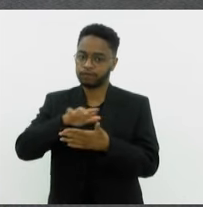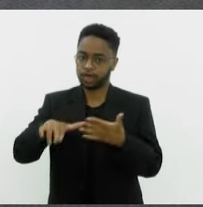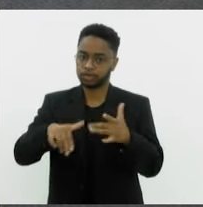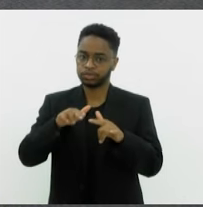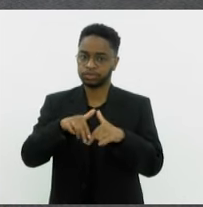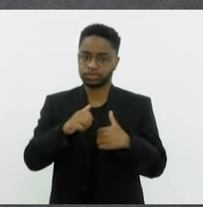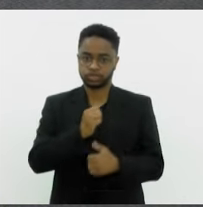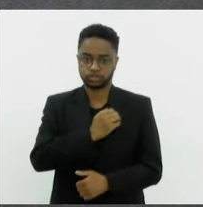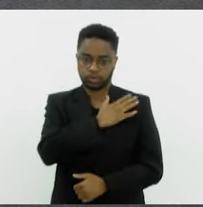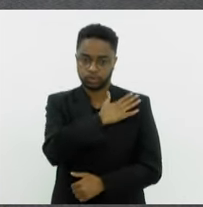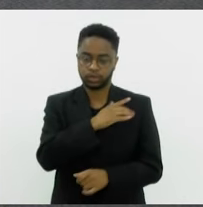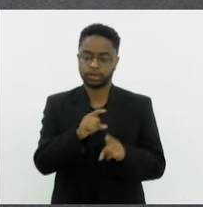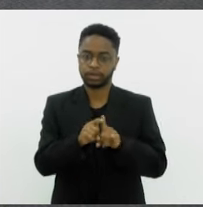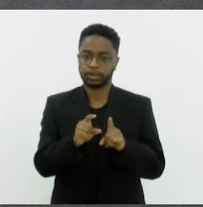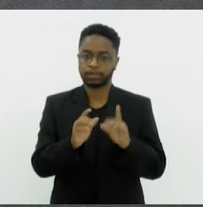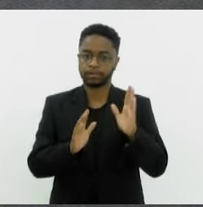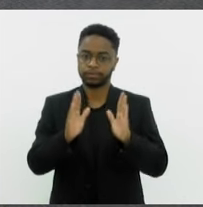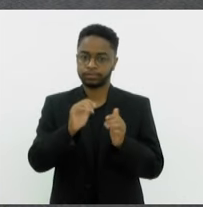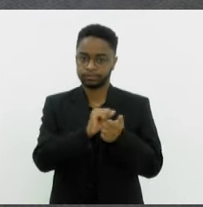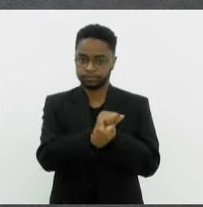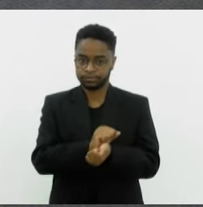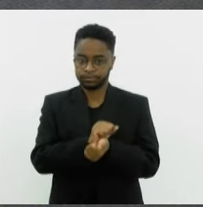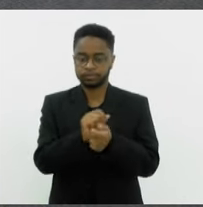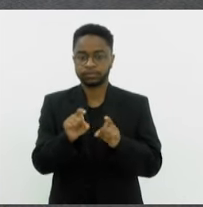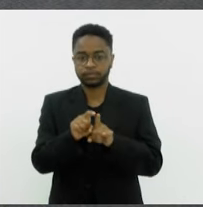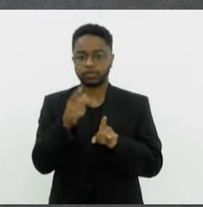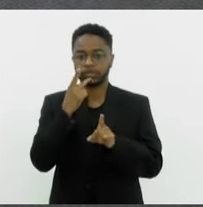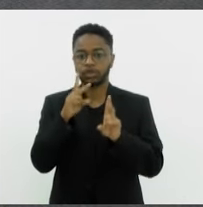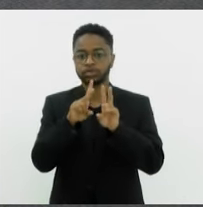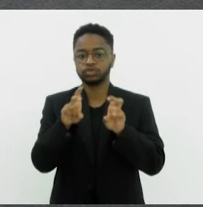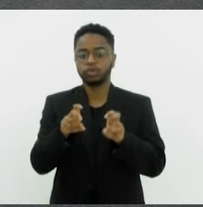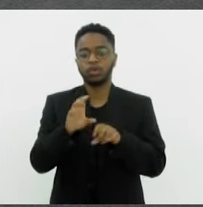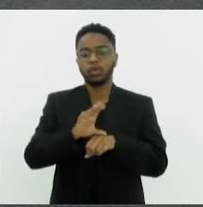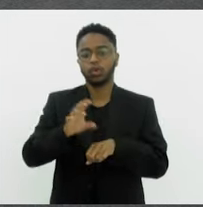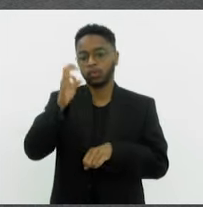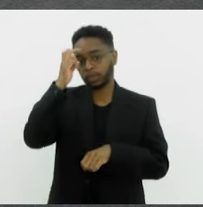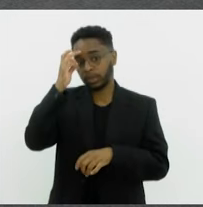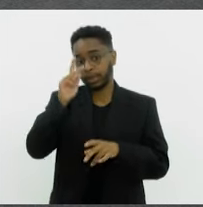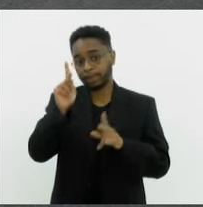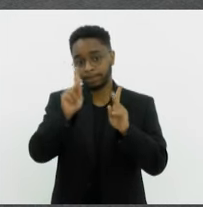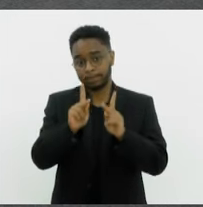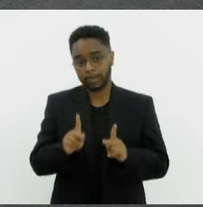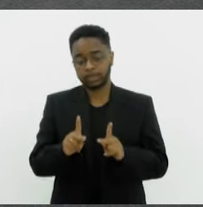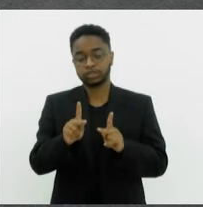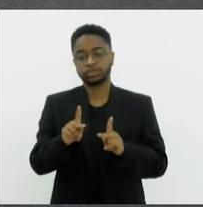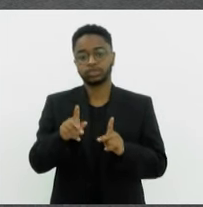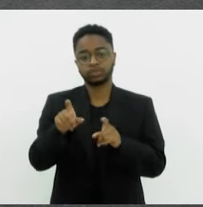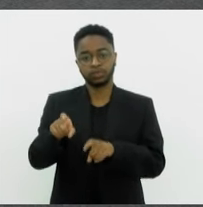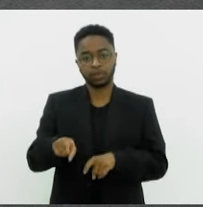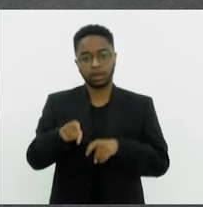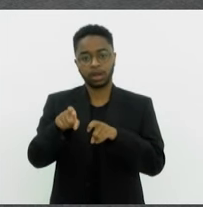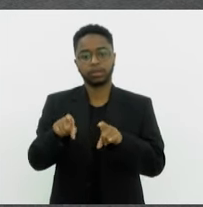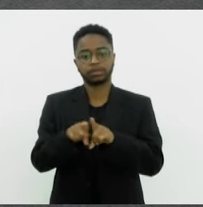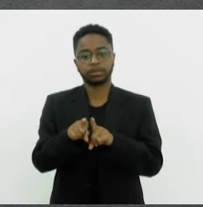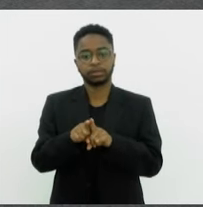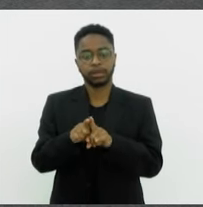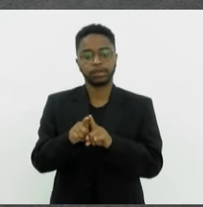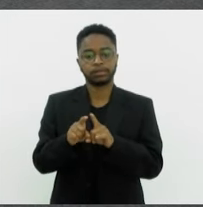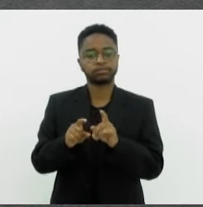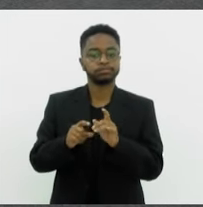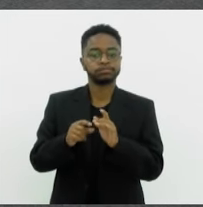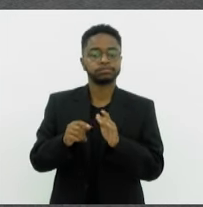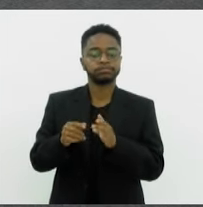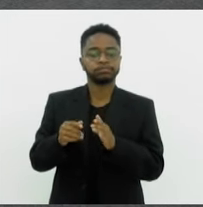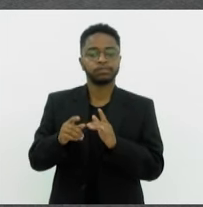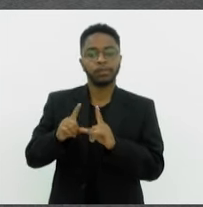escravidão no país. É falar da cultura da paz, da cultura do campo, da cultura da prosperidade. É falar de um movimento